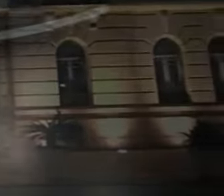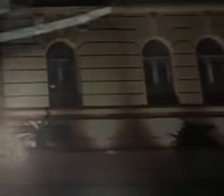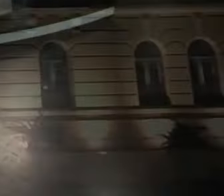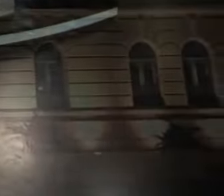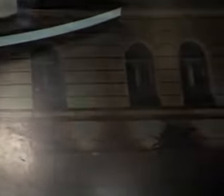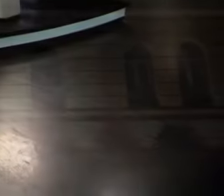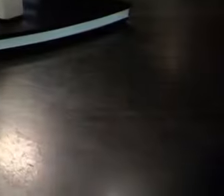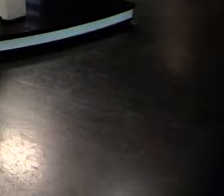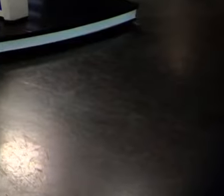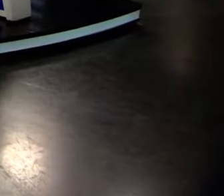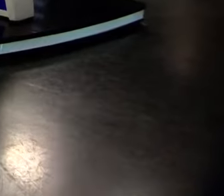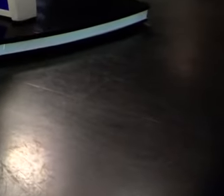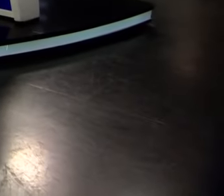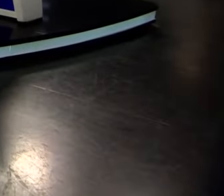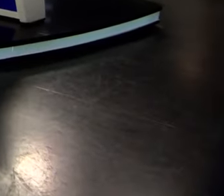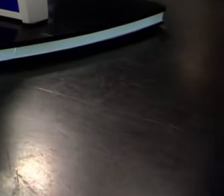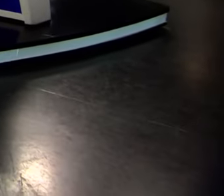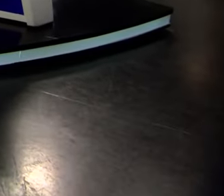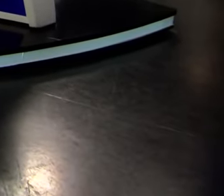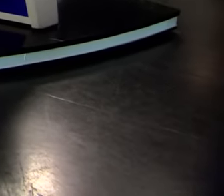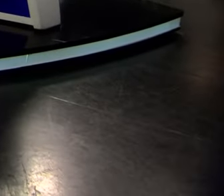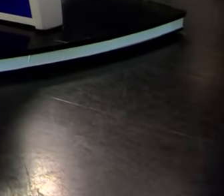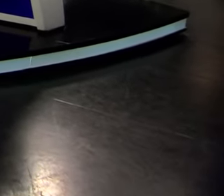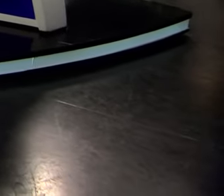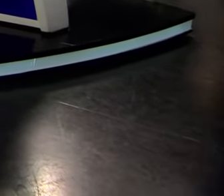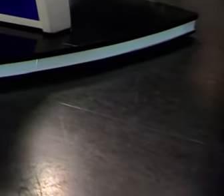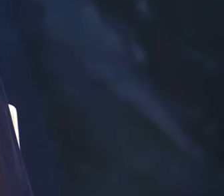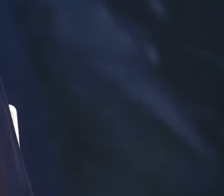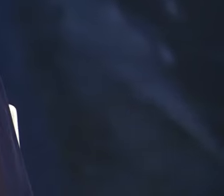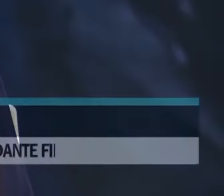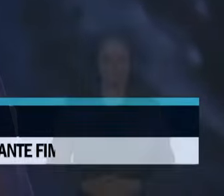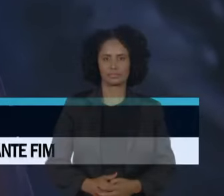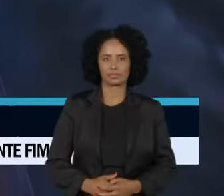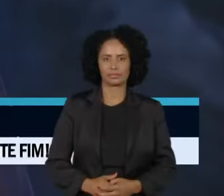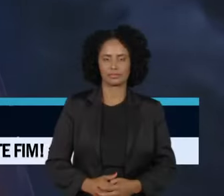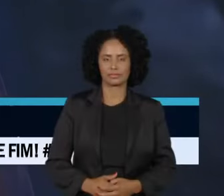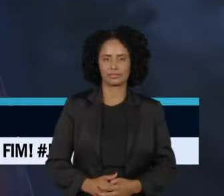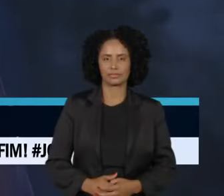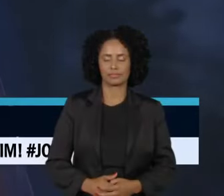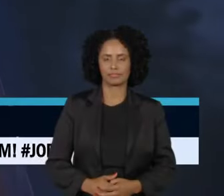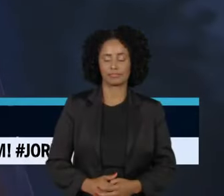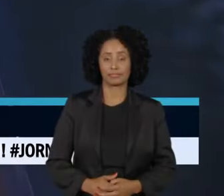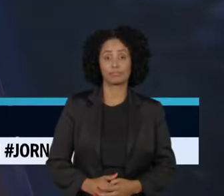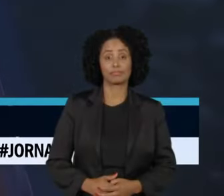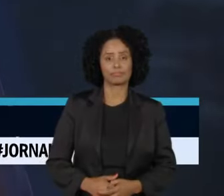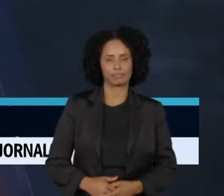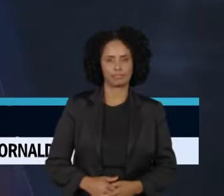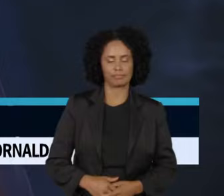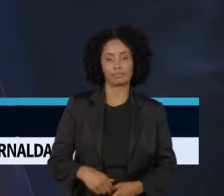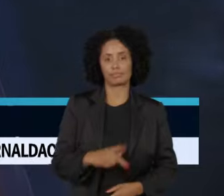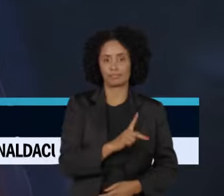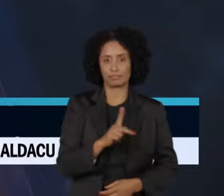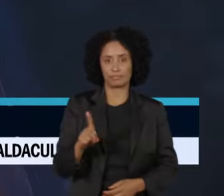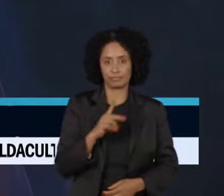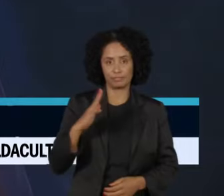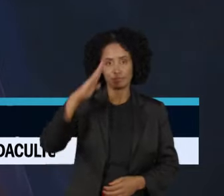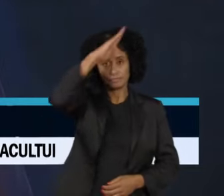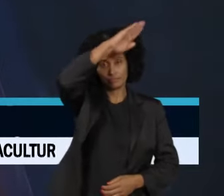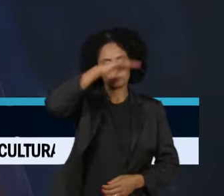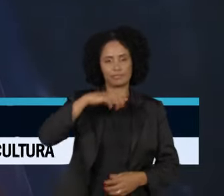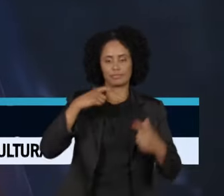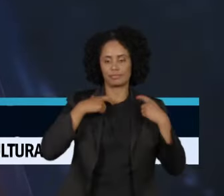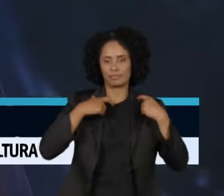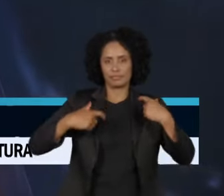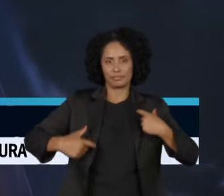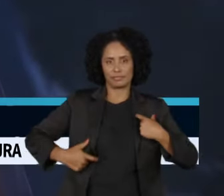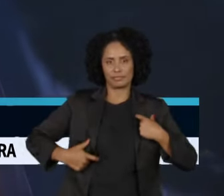O presidente Jair Bolsonaro não deve passar a